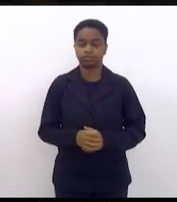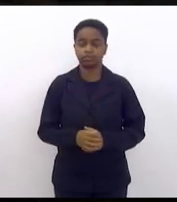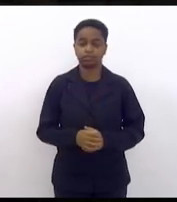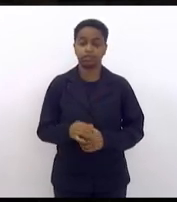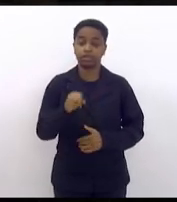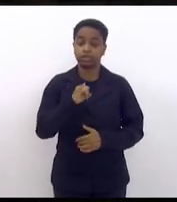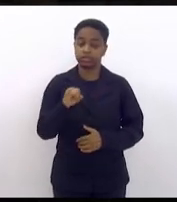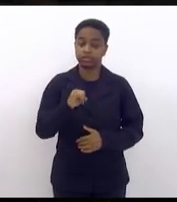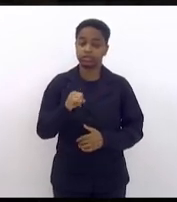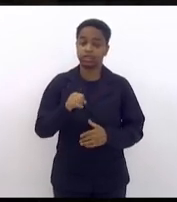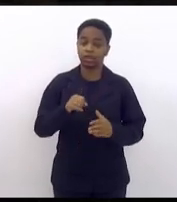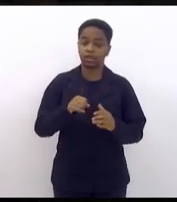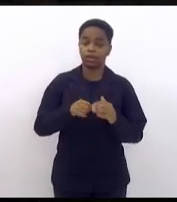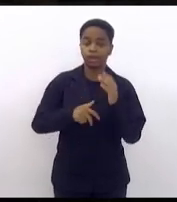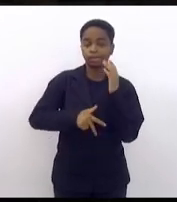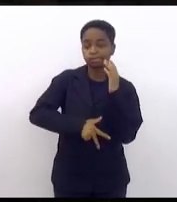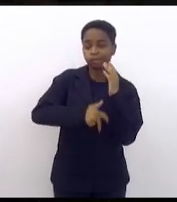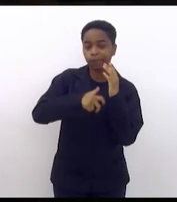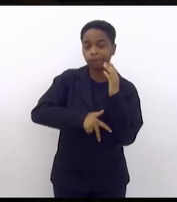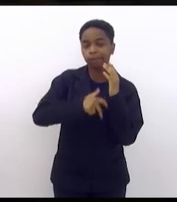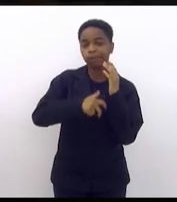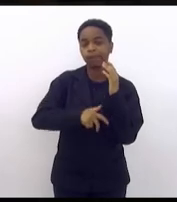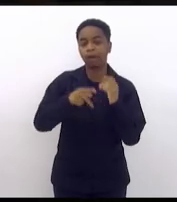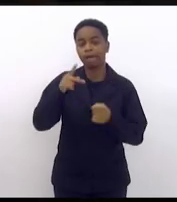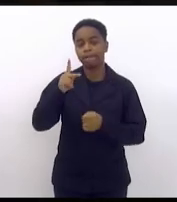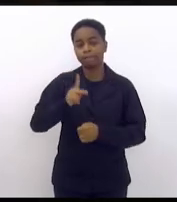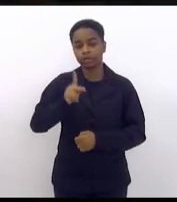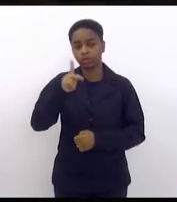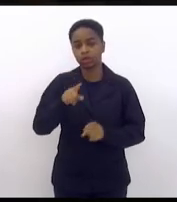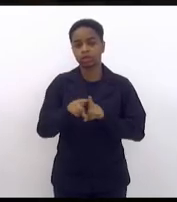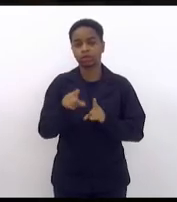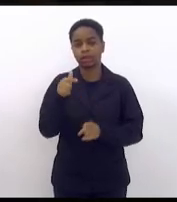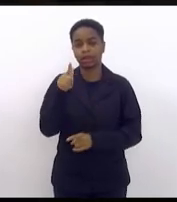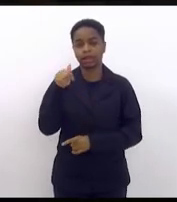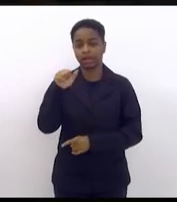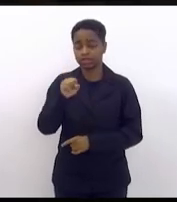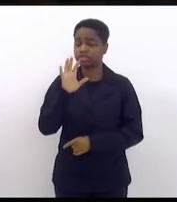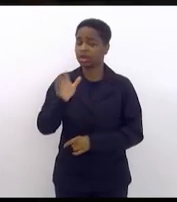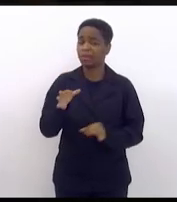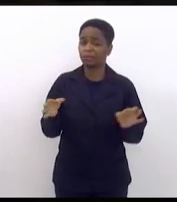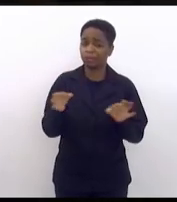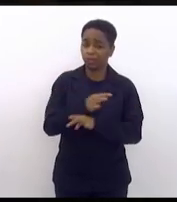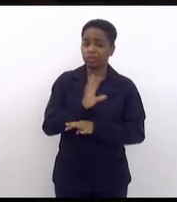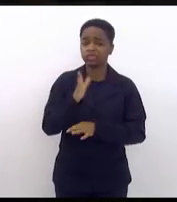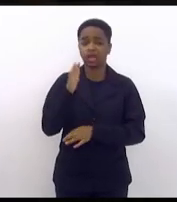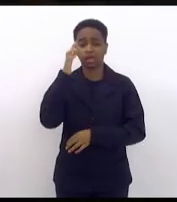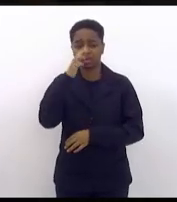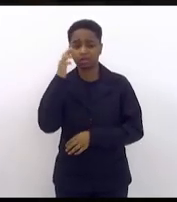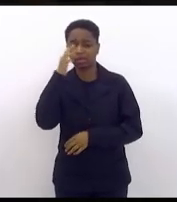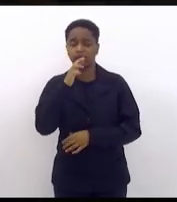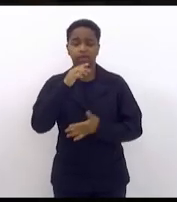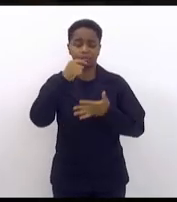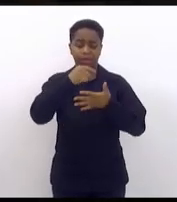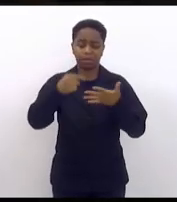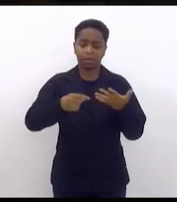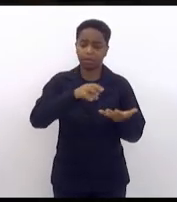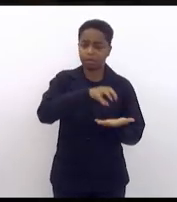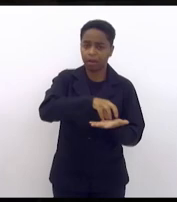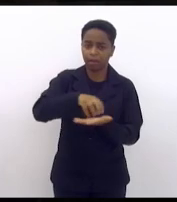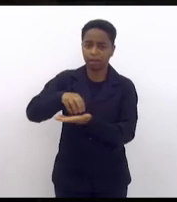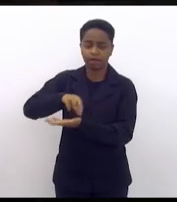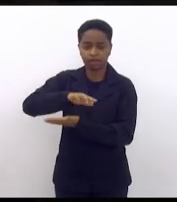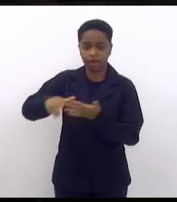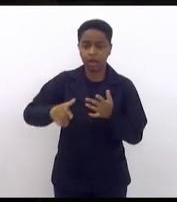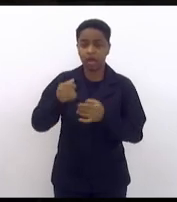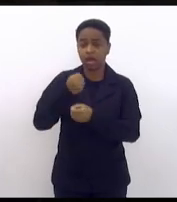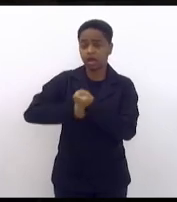de petróleo e gás. O projeto está pronto, revisado pela Procuradoria, pelo INEA. Né? No ano passado eu fui